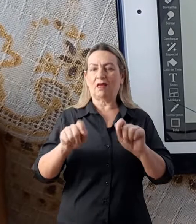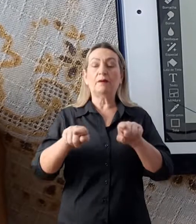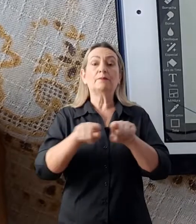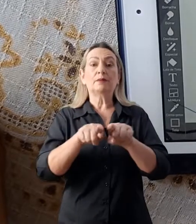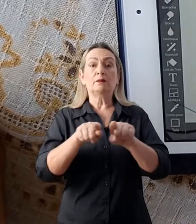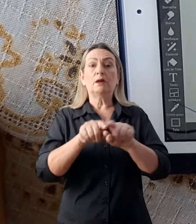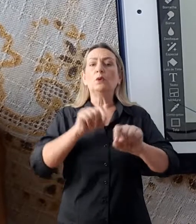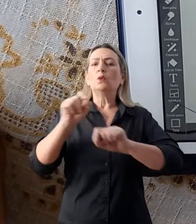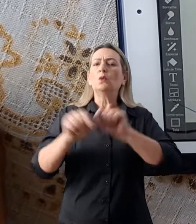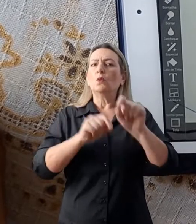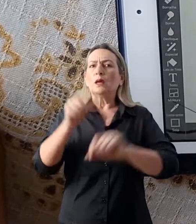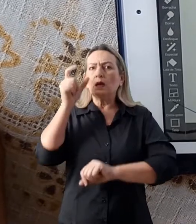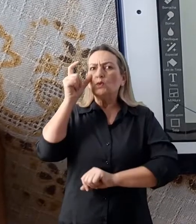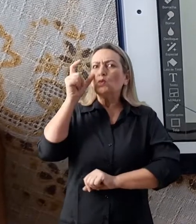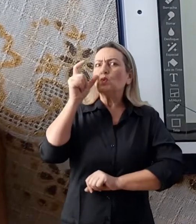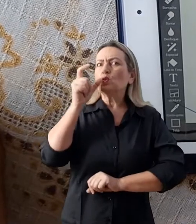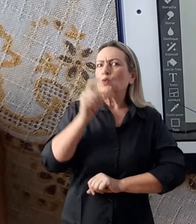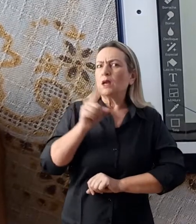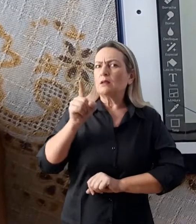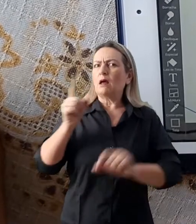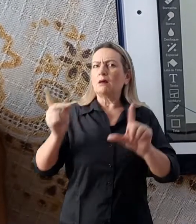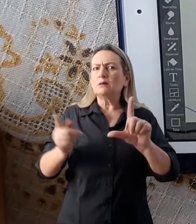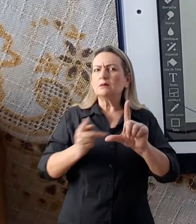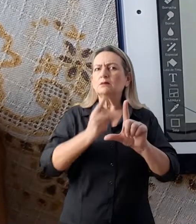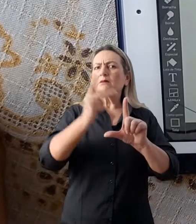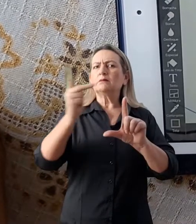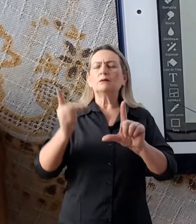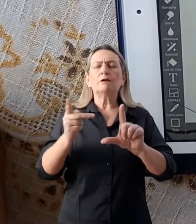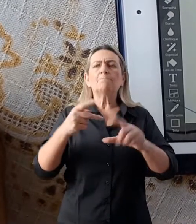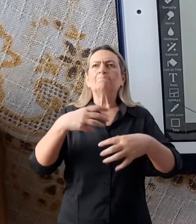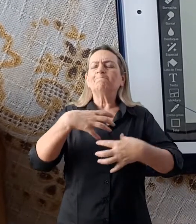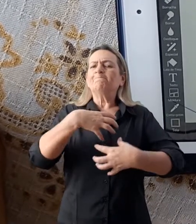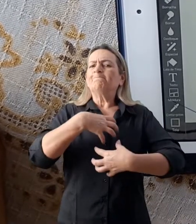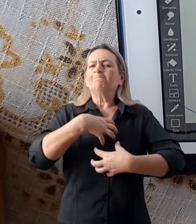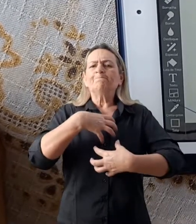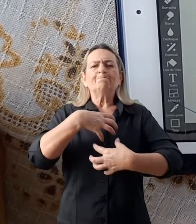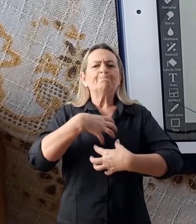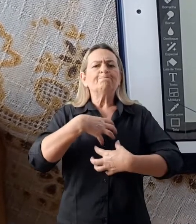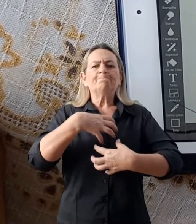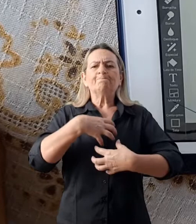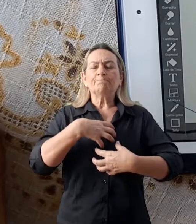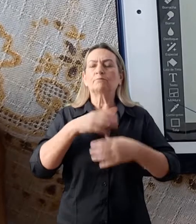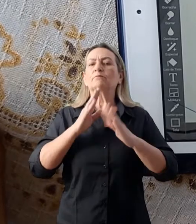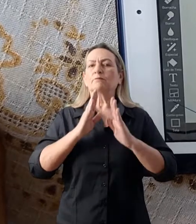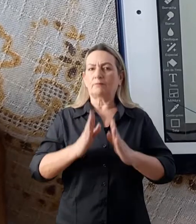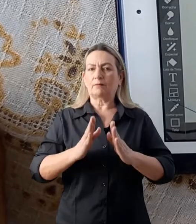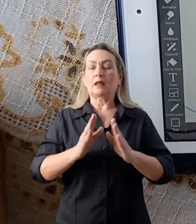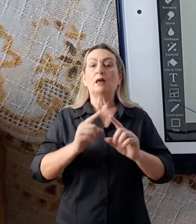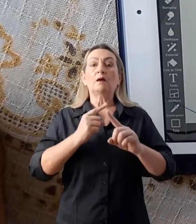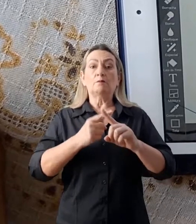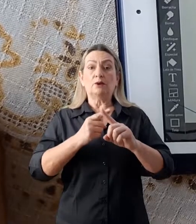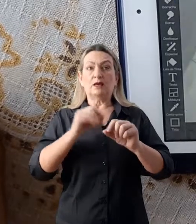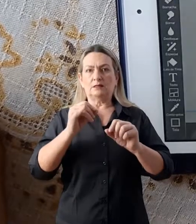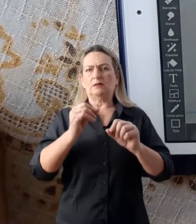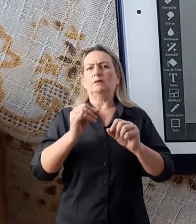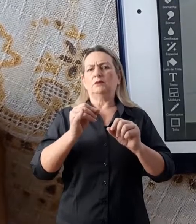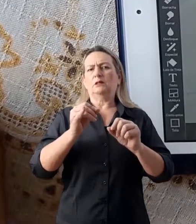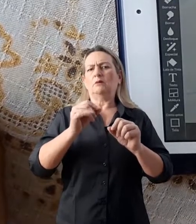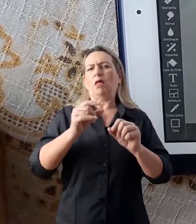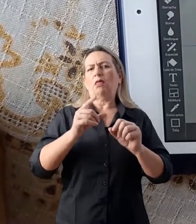E algo interessante das mandalas é que tudo é bastante intuitivo. Então, apesar de trabalhar com a questão